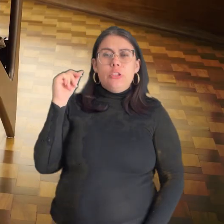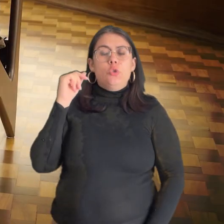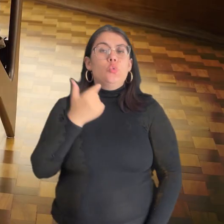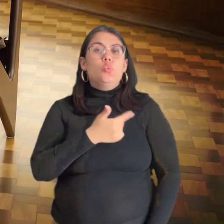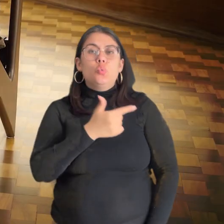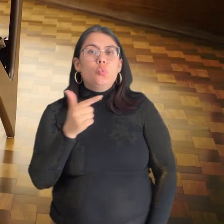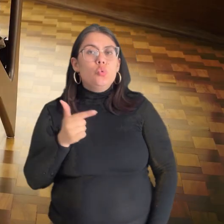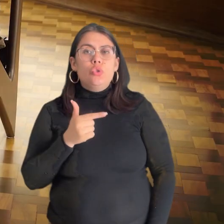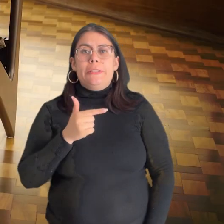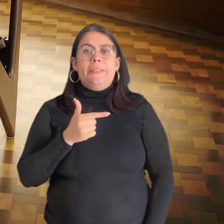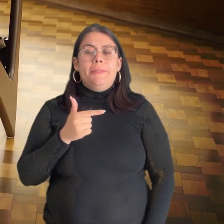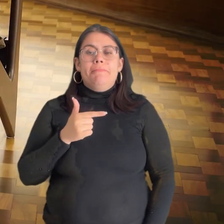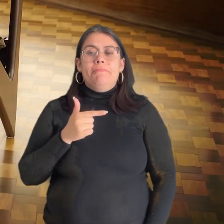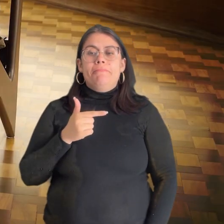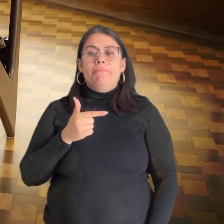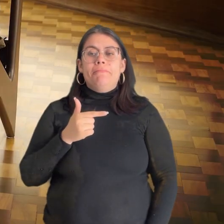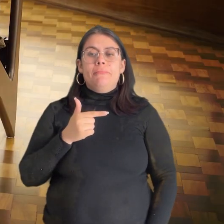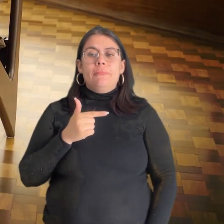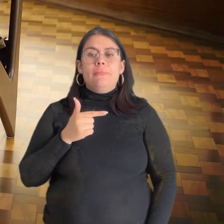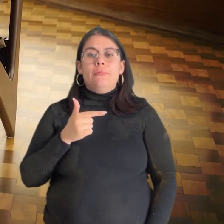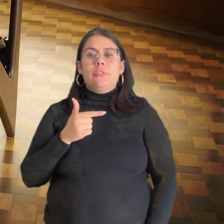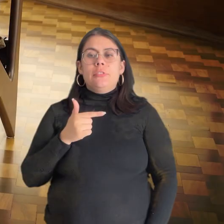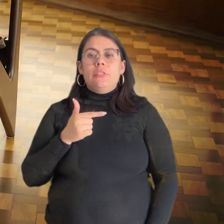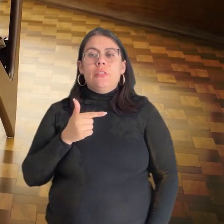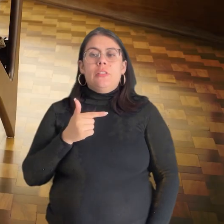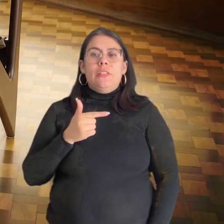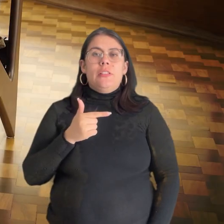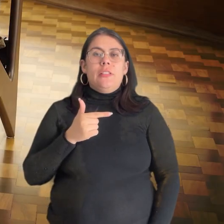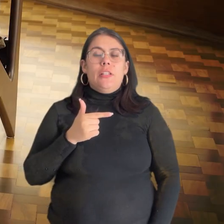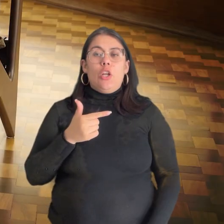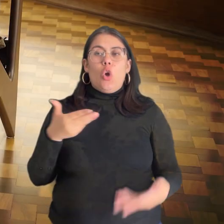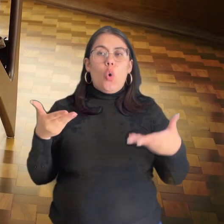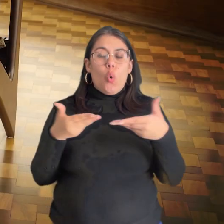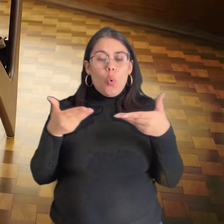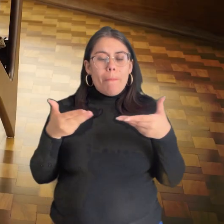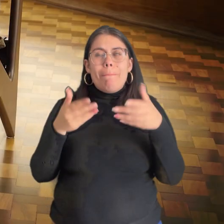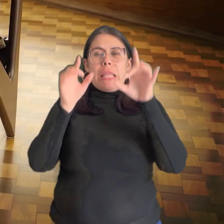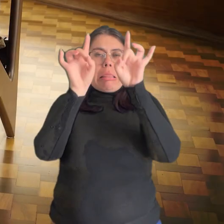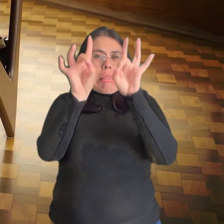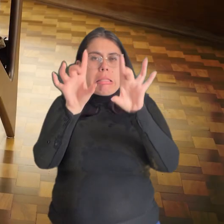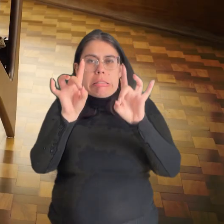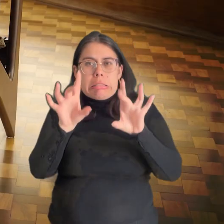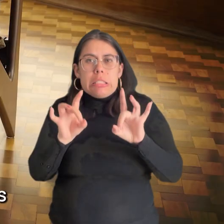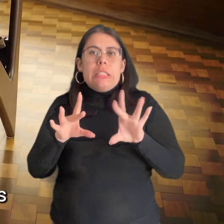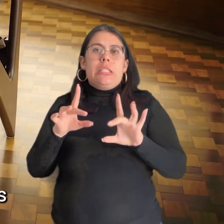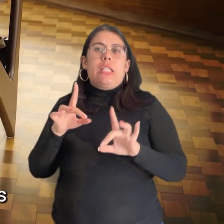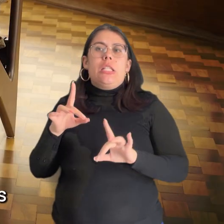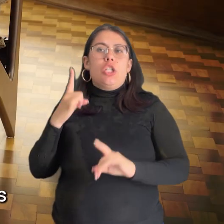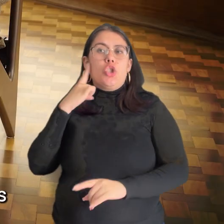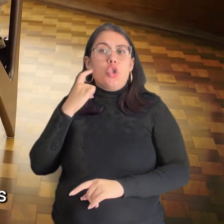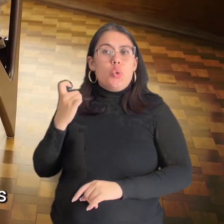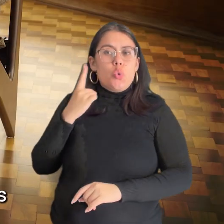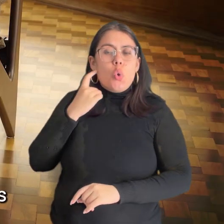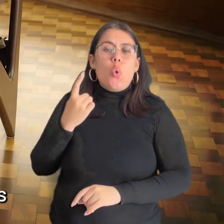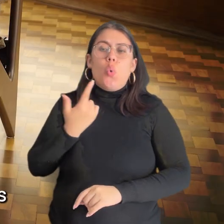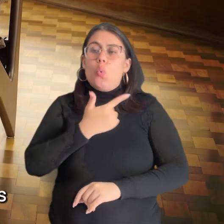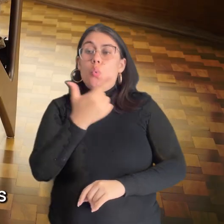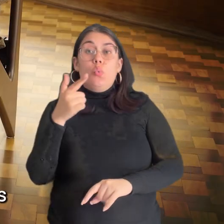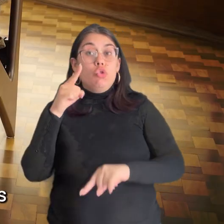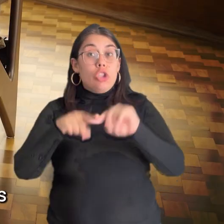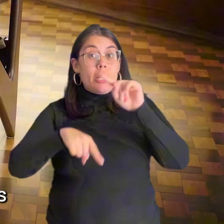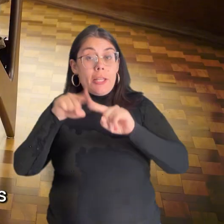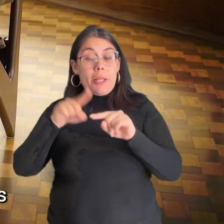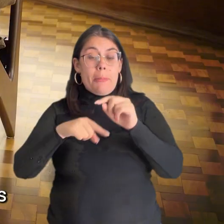não existiam os especialistas em acústica que existem hoje e nem